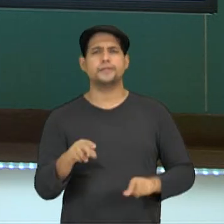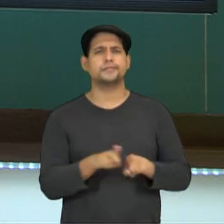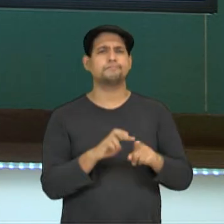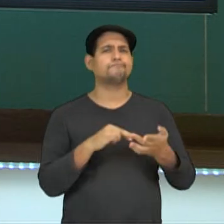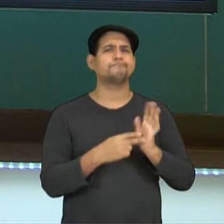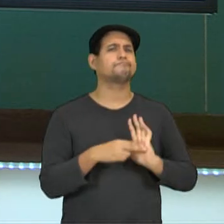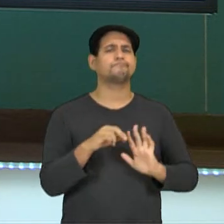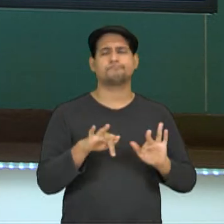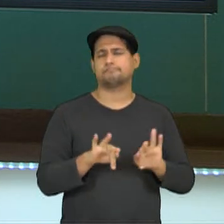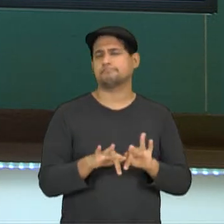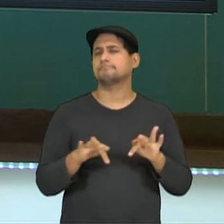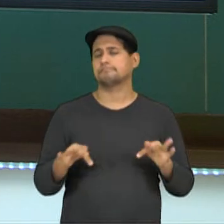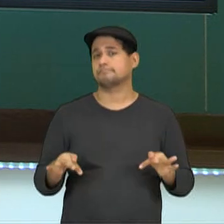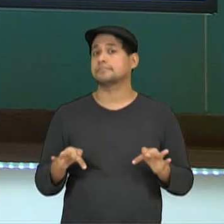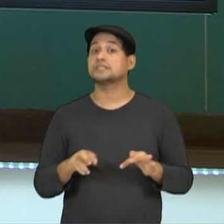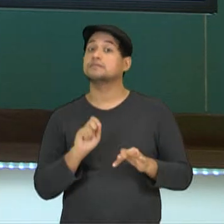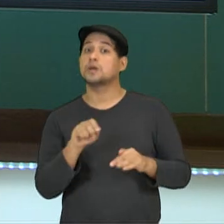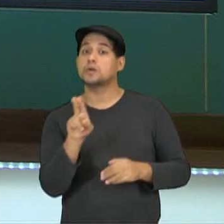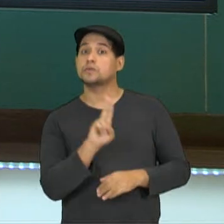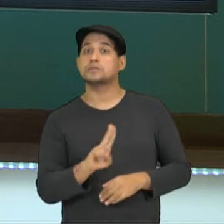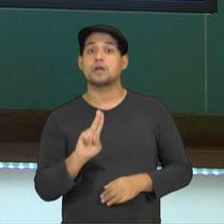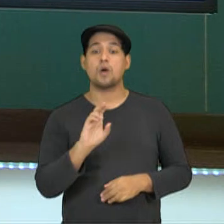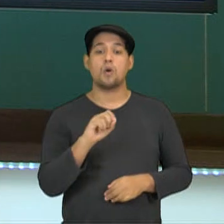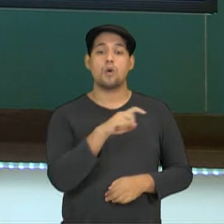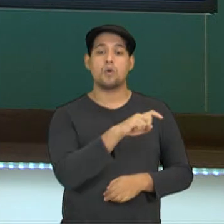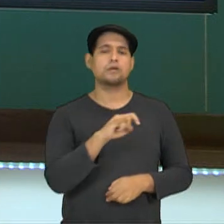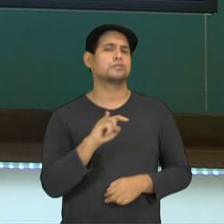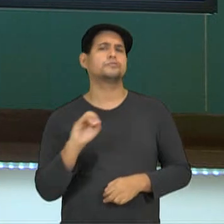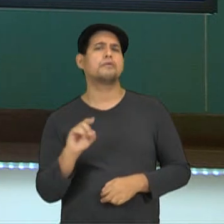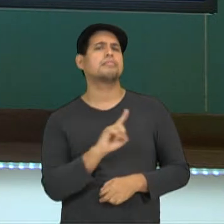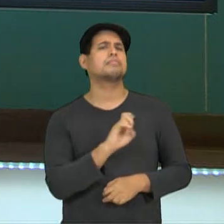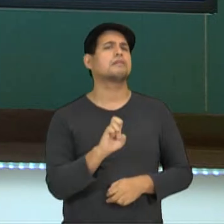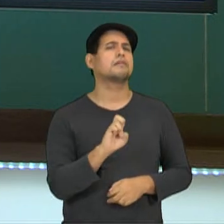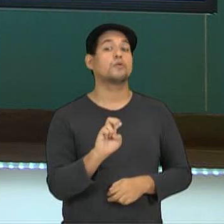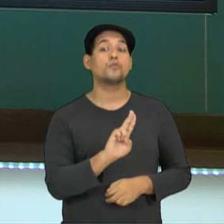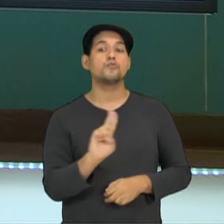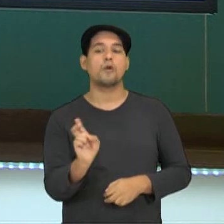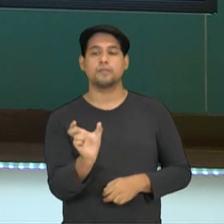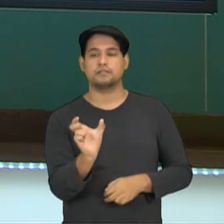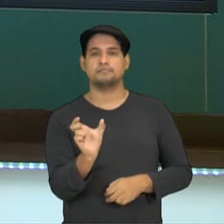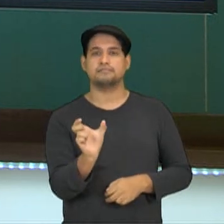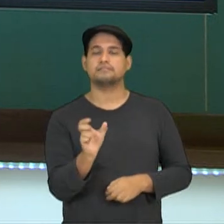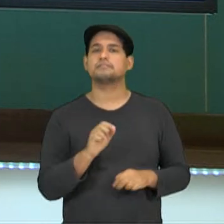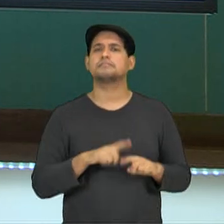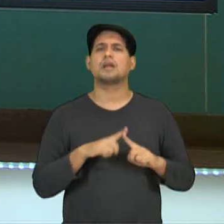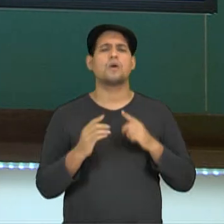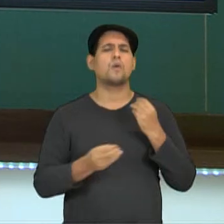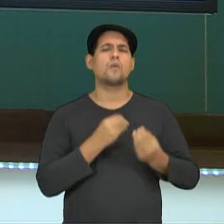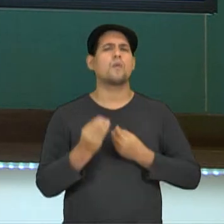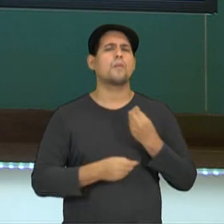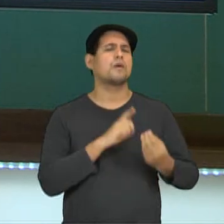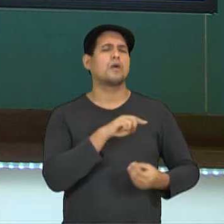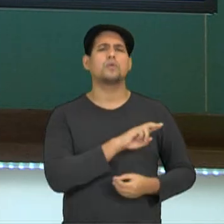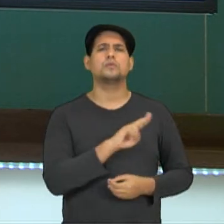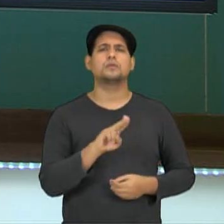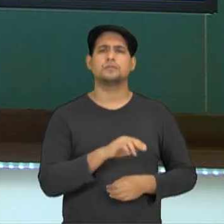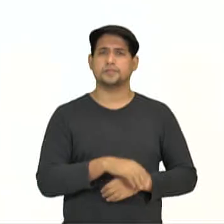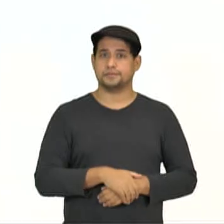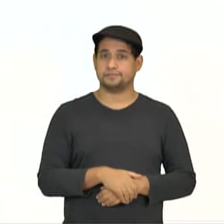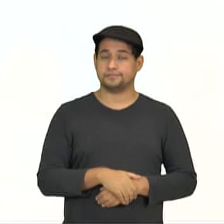é super simples. Você vai colocar óxido de, seguido do nome do metal. Então, como é que ficou aí o